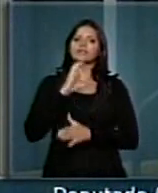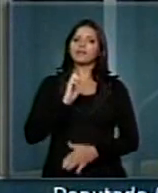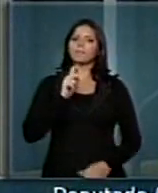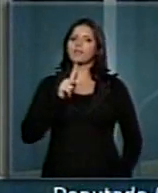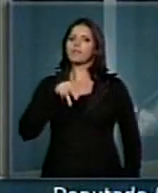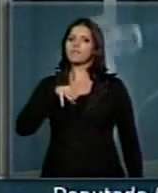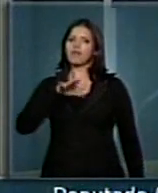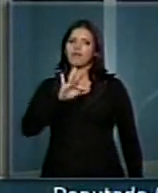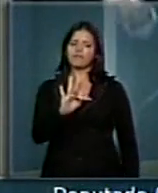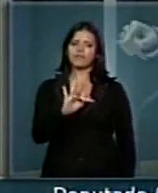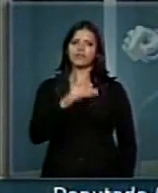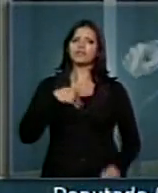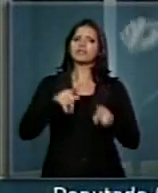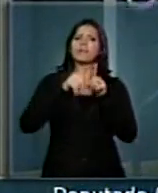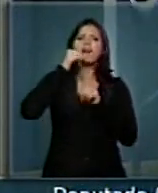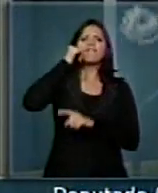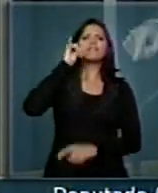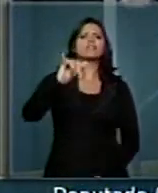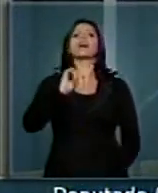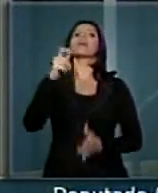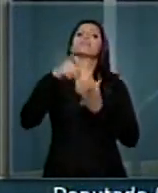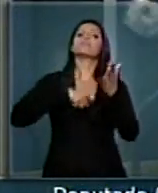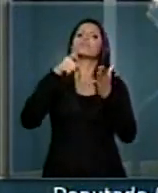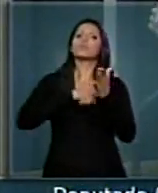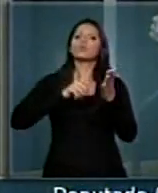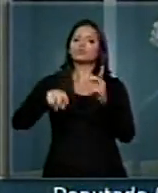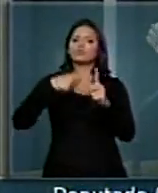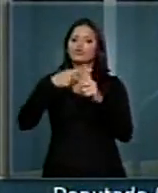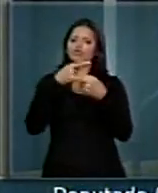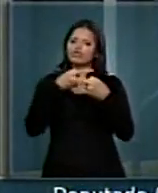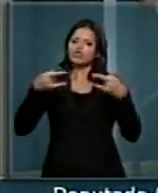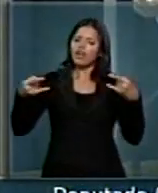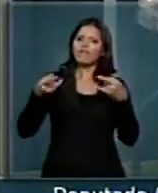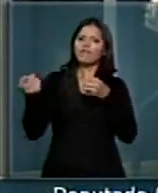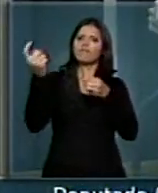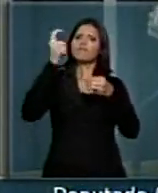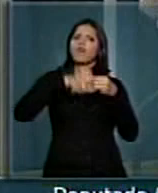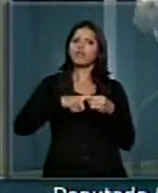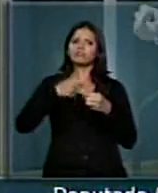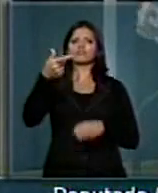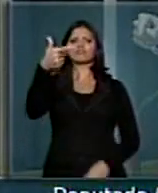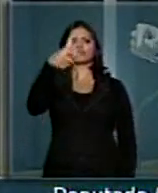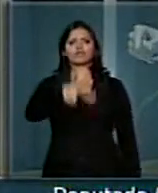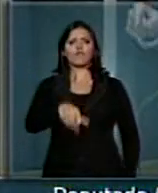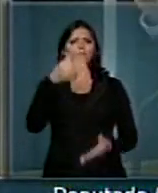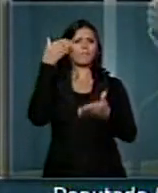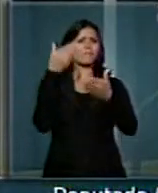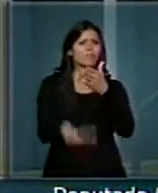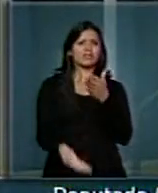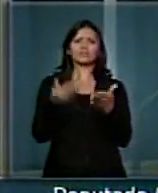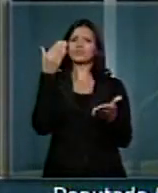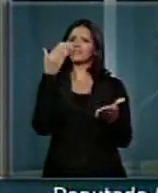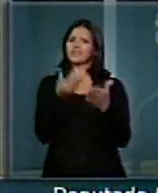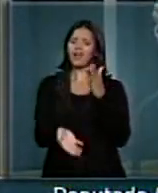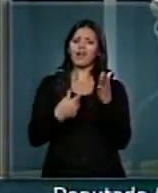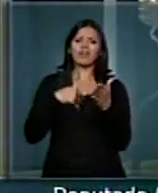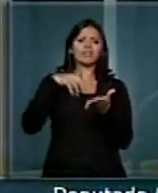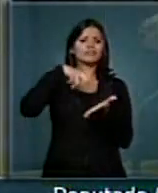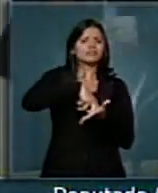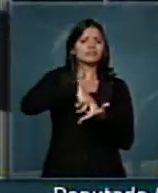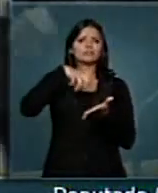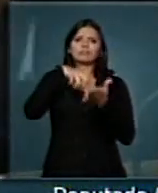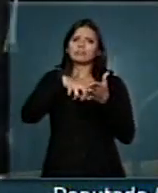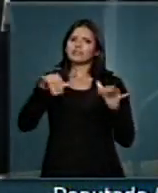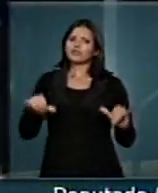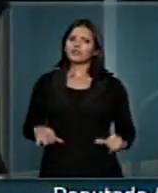CPMF, para evitar que o imposto sobre os cheques voltasse a prejudicar e a penalizar